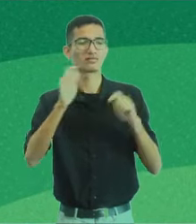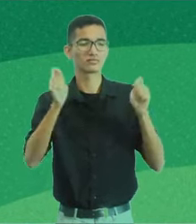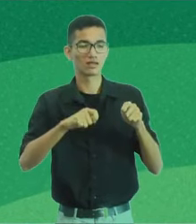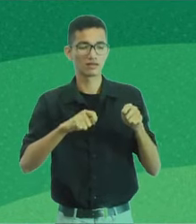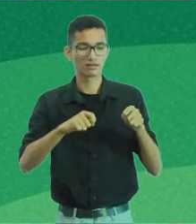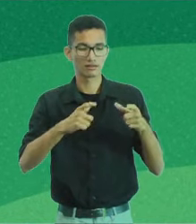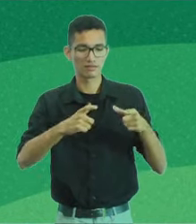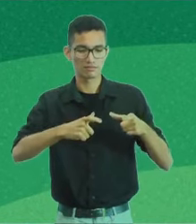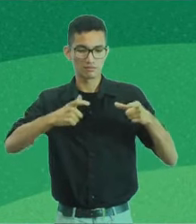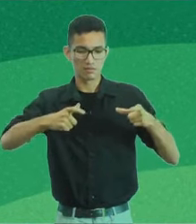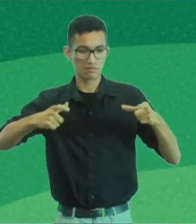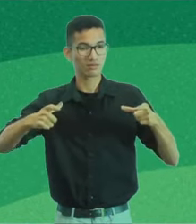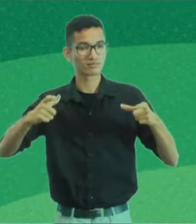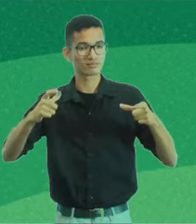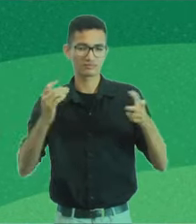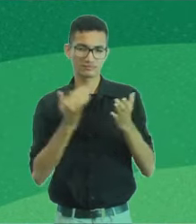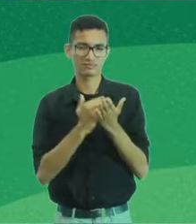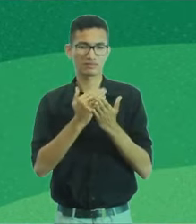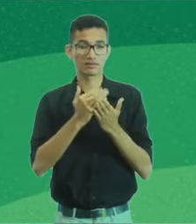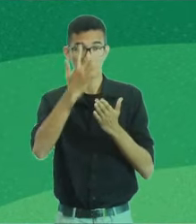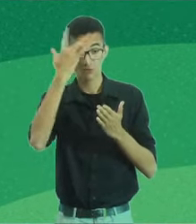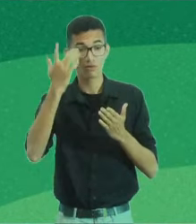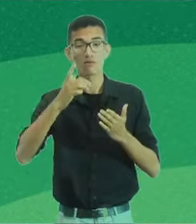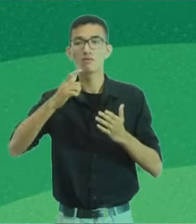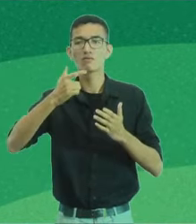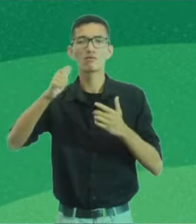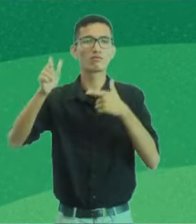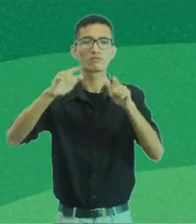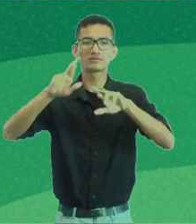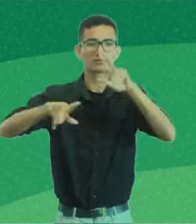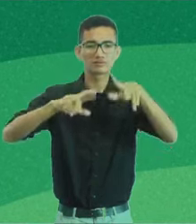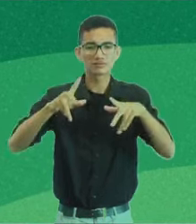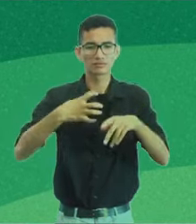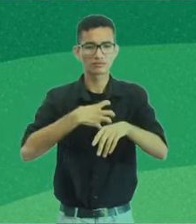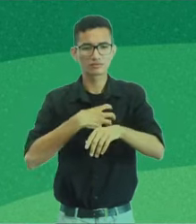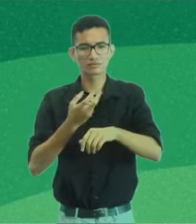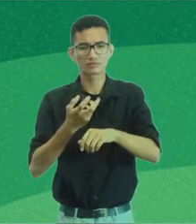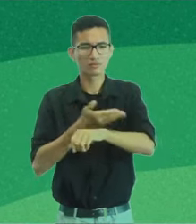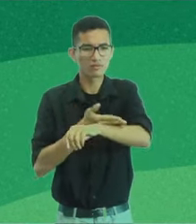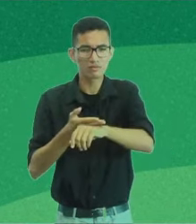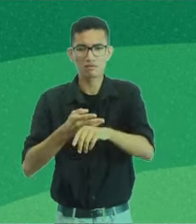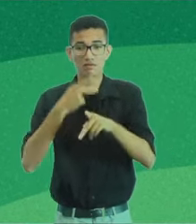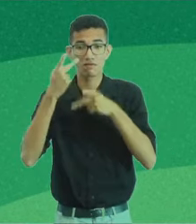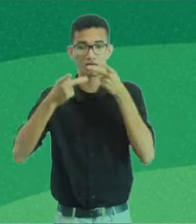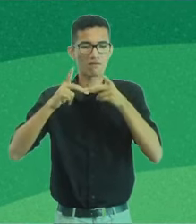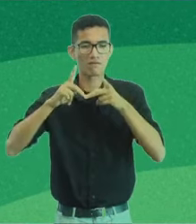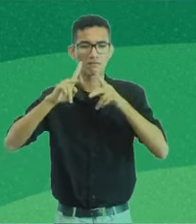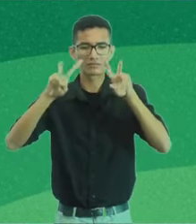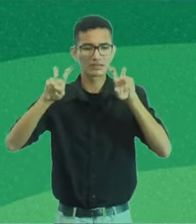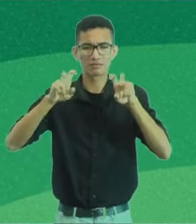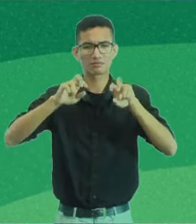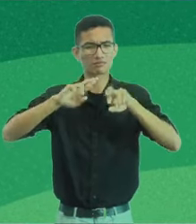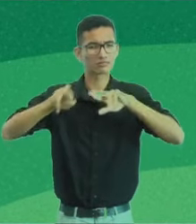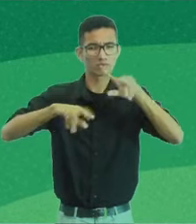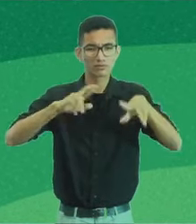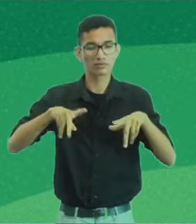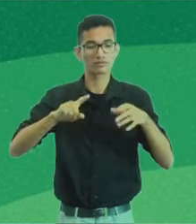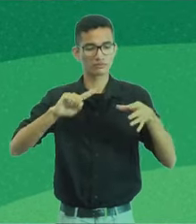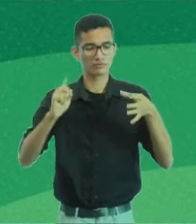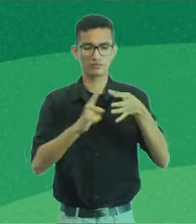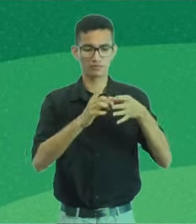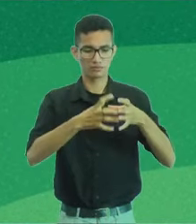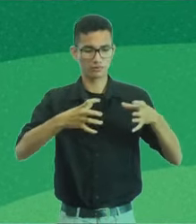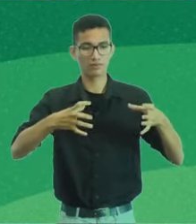espaço dá para ter pessoas diferentes com vivências diferentes falando sobre coisas diferentes das quais a gente